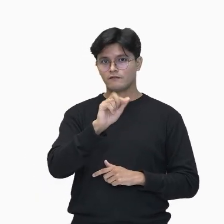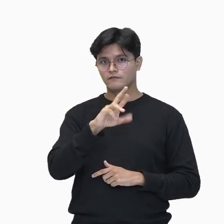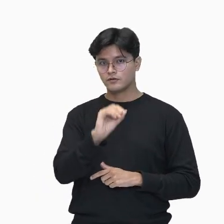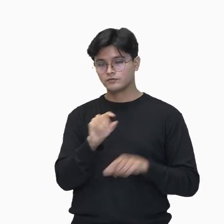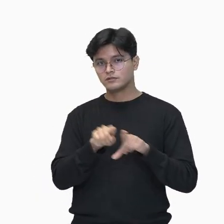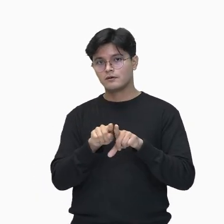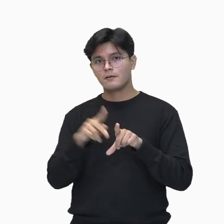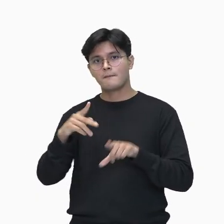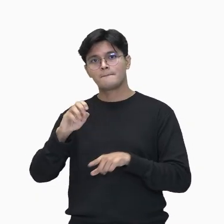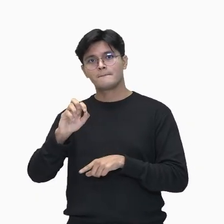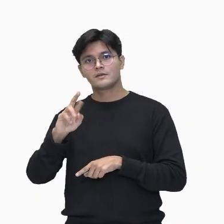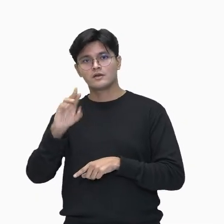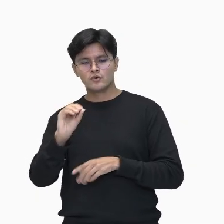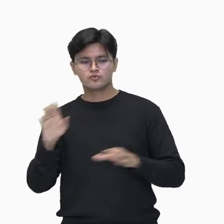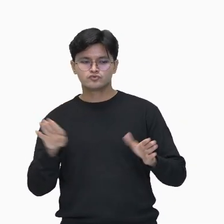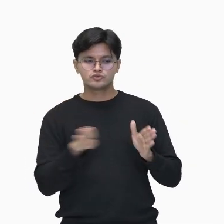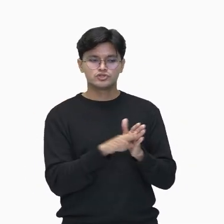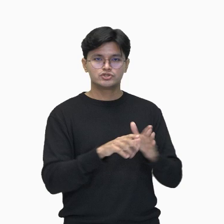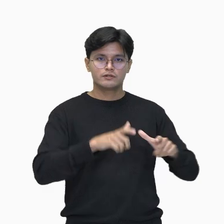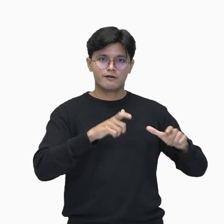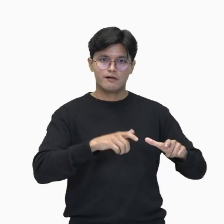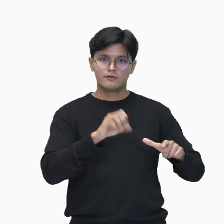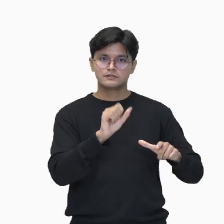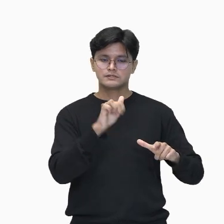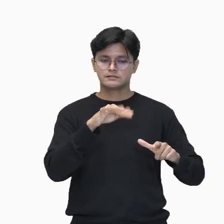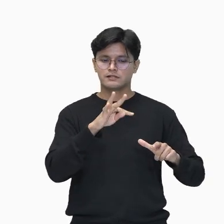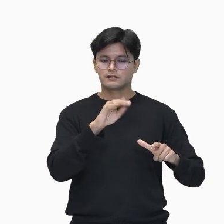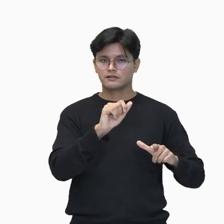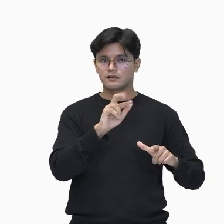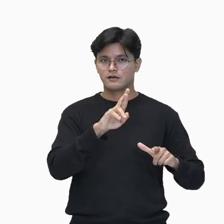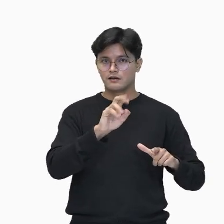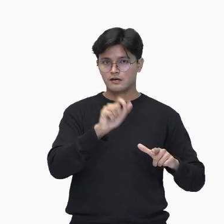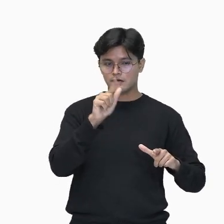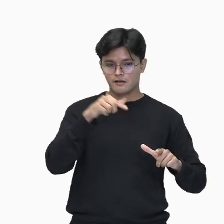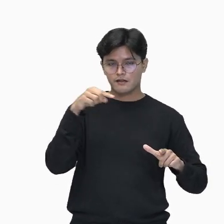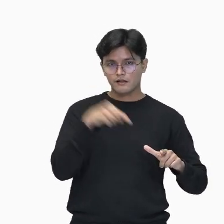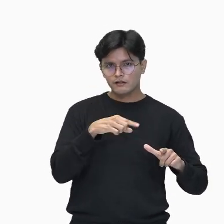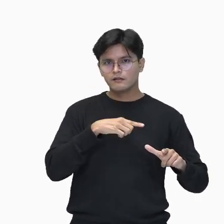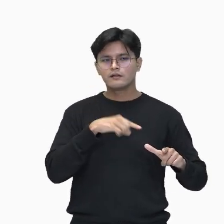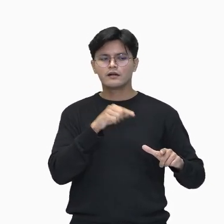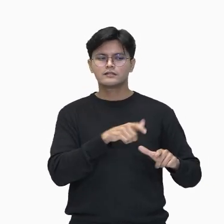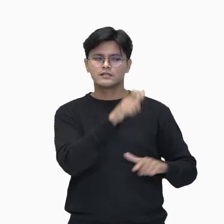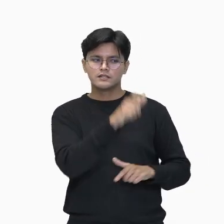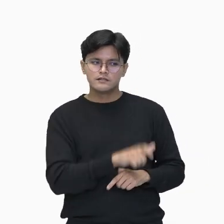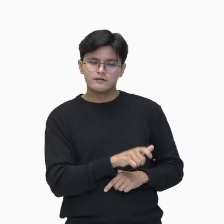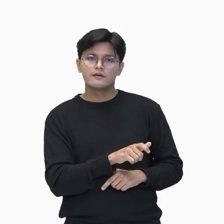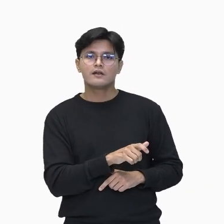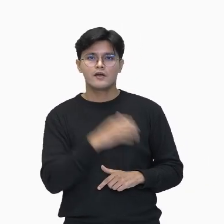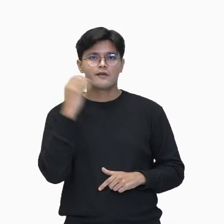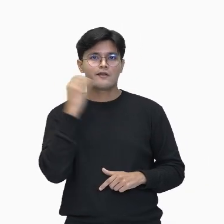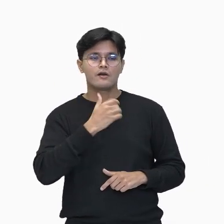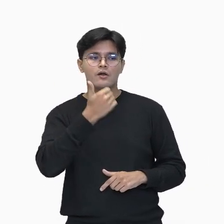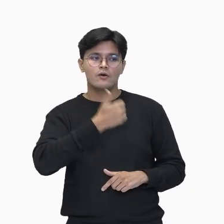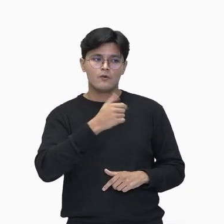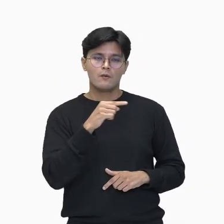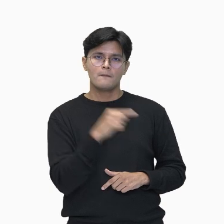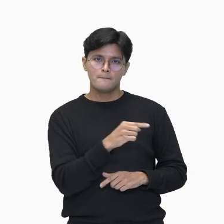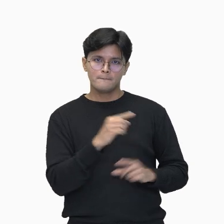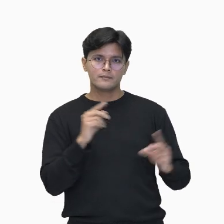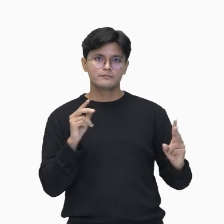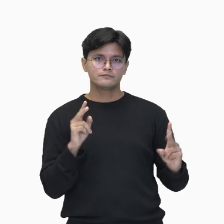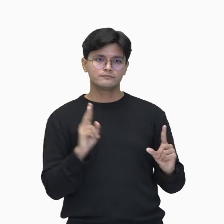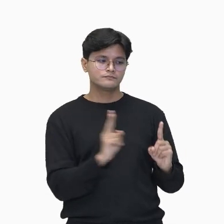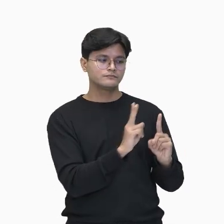chegar a Santarém onde estavam é o Rei Dom Pedro e este com prazer de